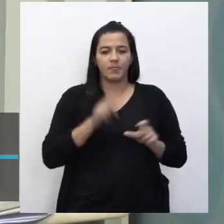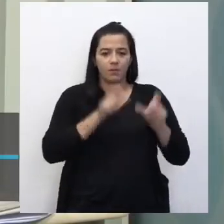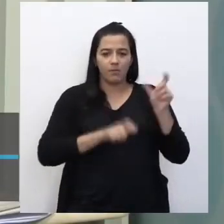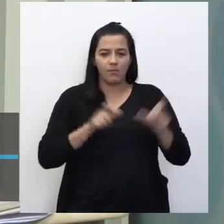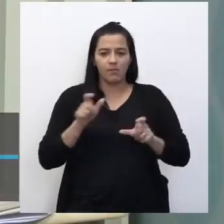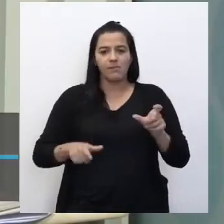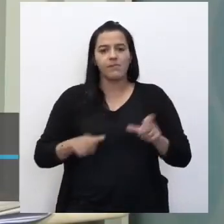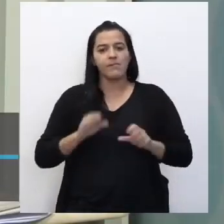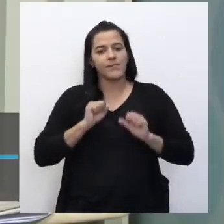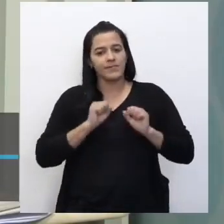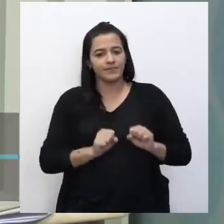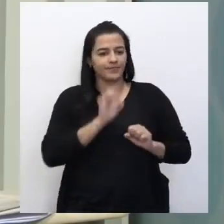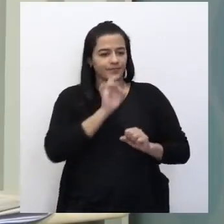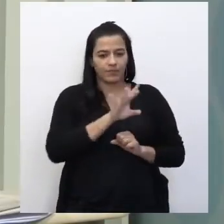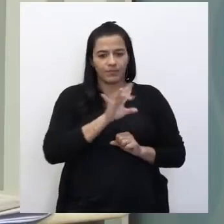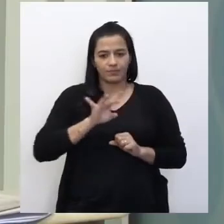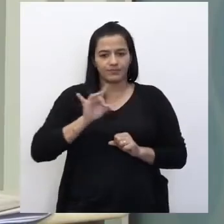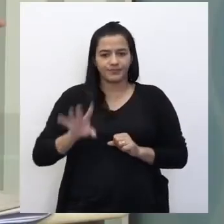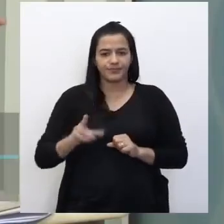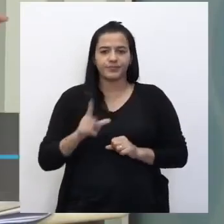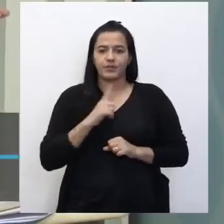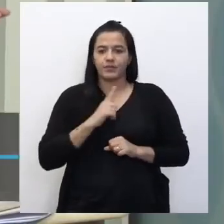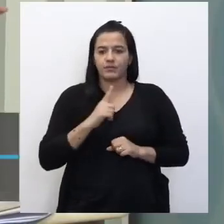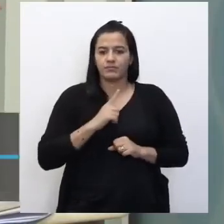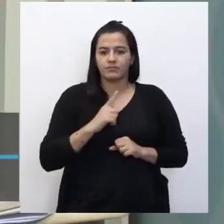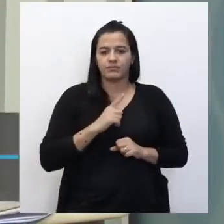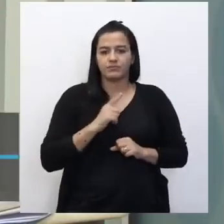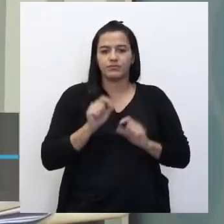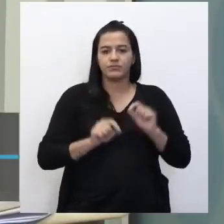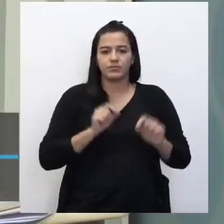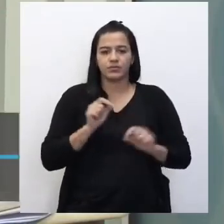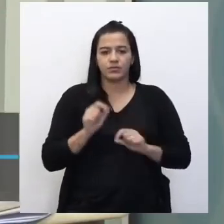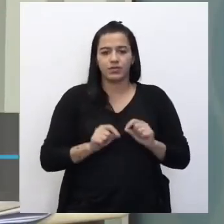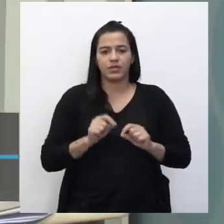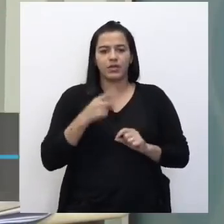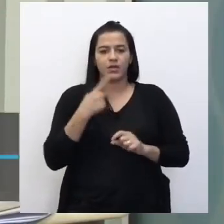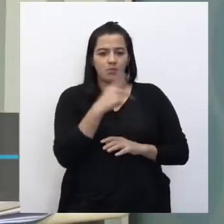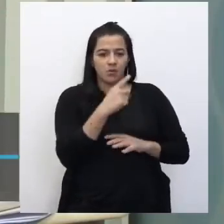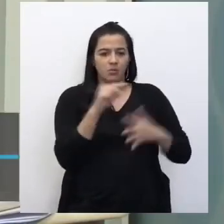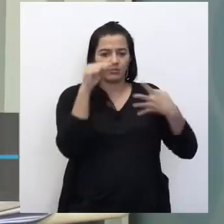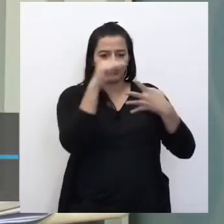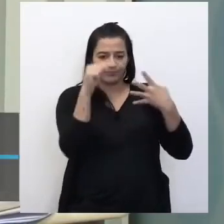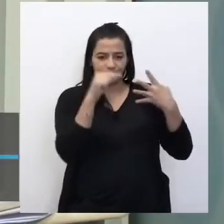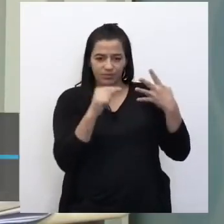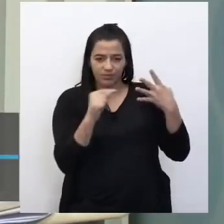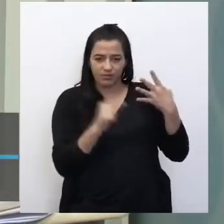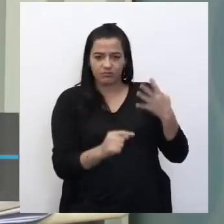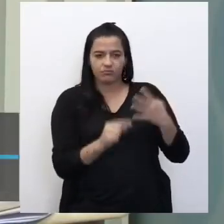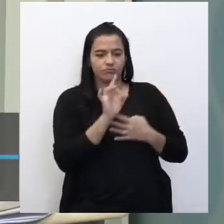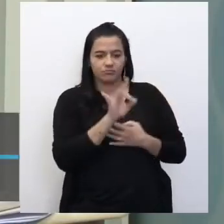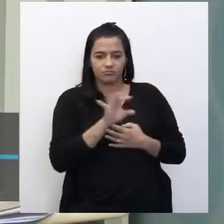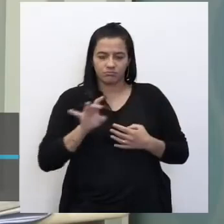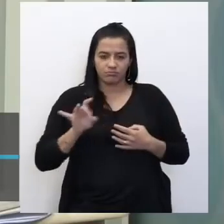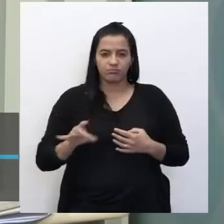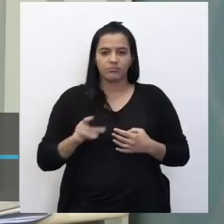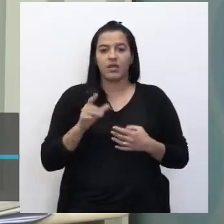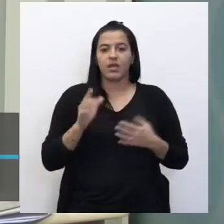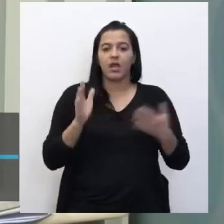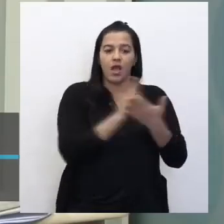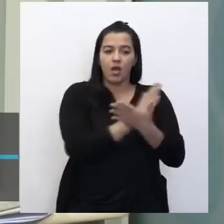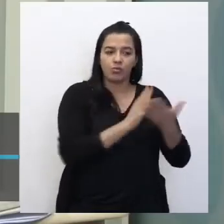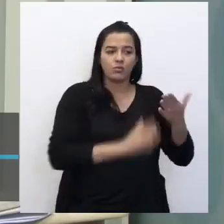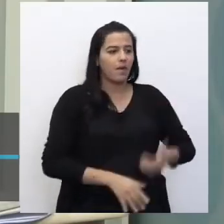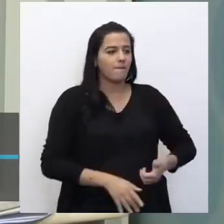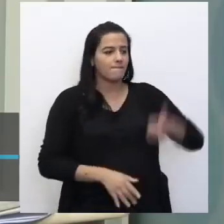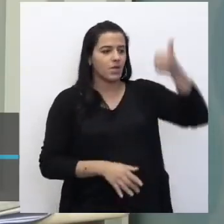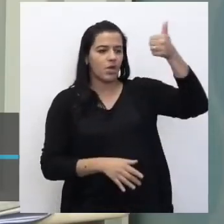Supostamente, cada raça teria suas próprias características e algumas são melhores do que